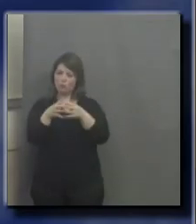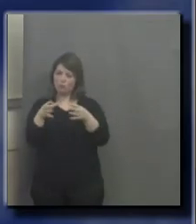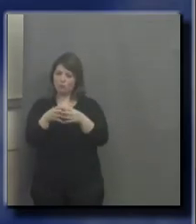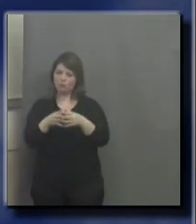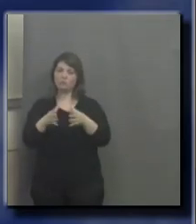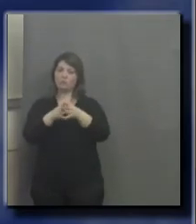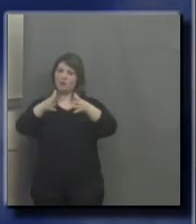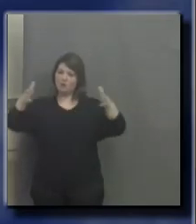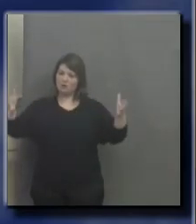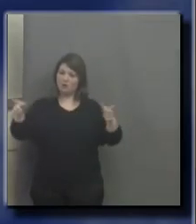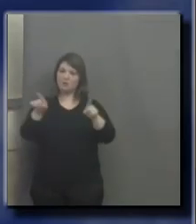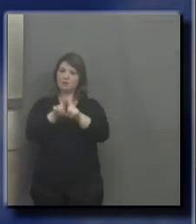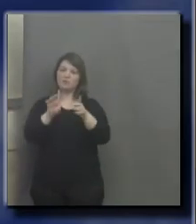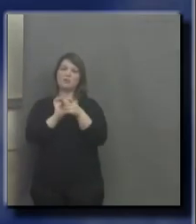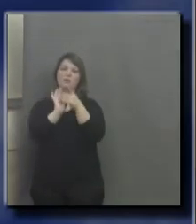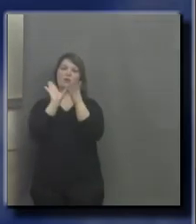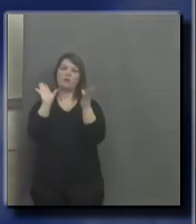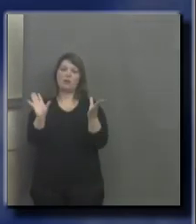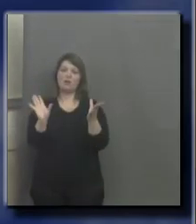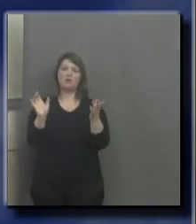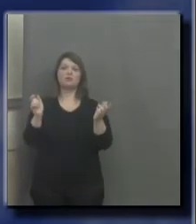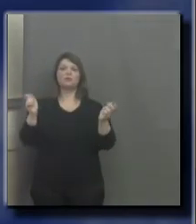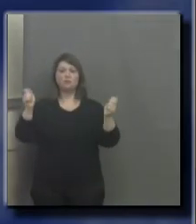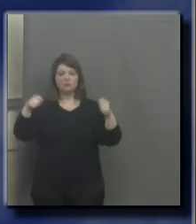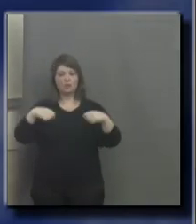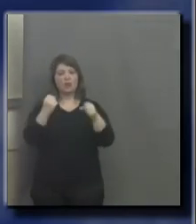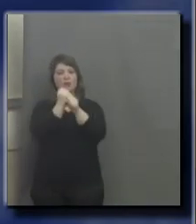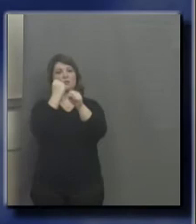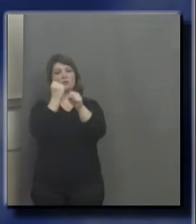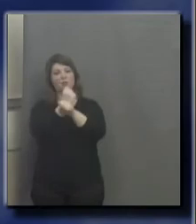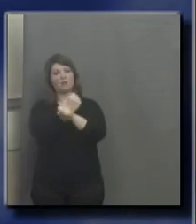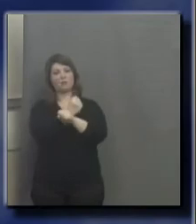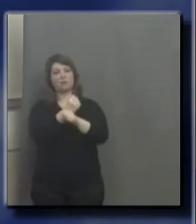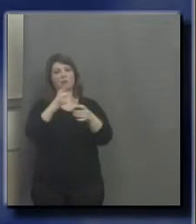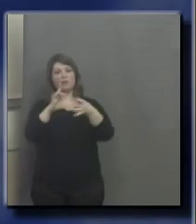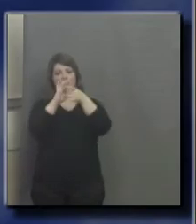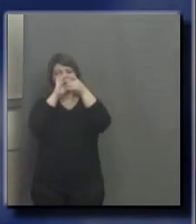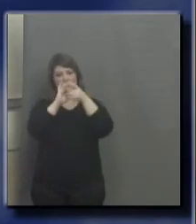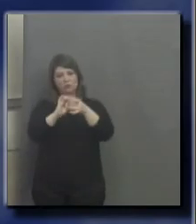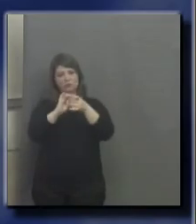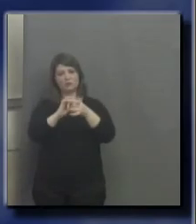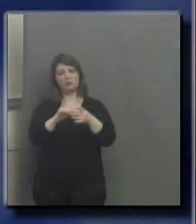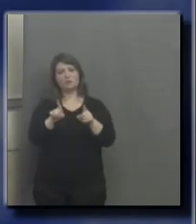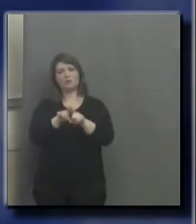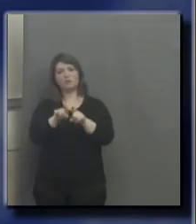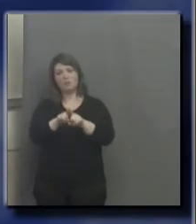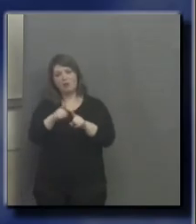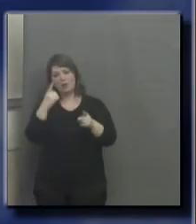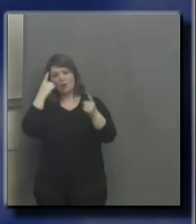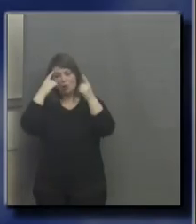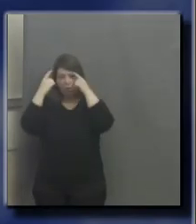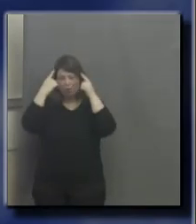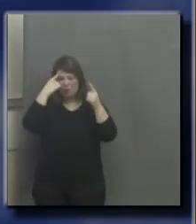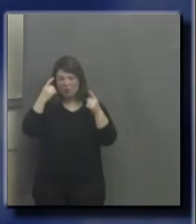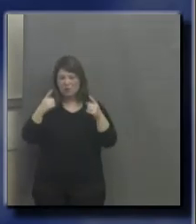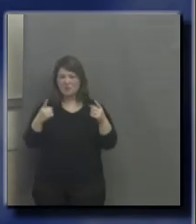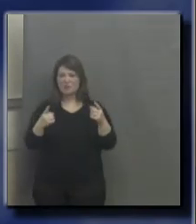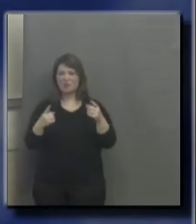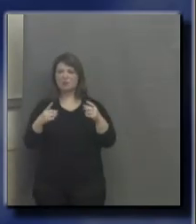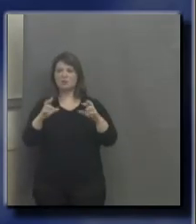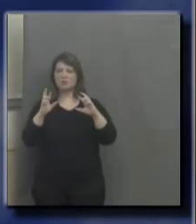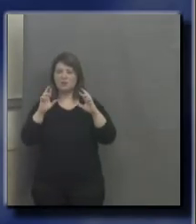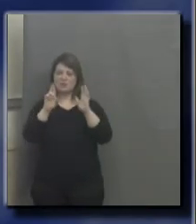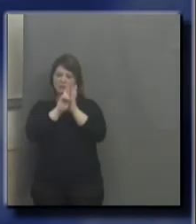grupo amplo e democrático que construiu coletivamente orientações gerais para essas